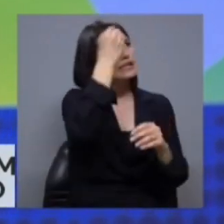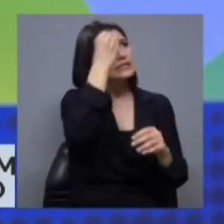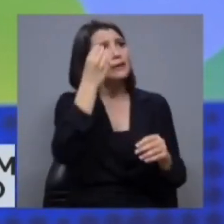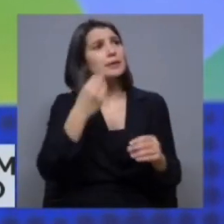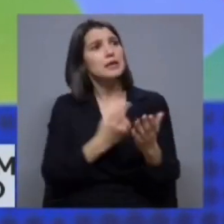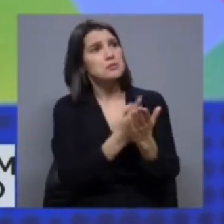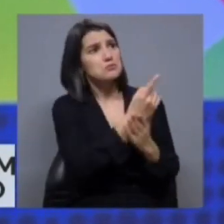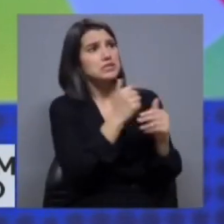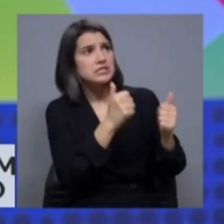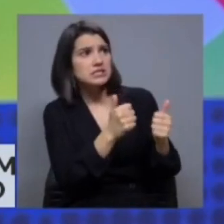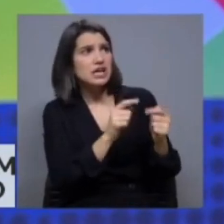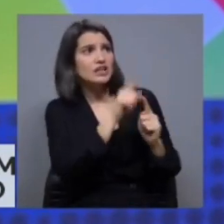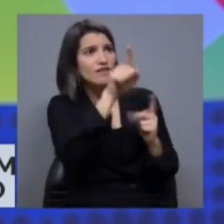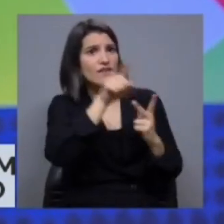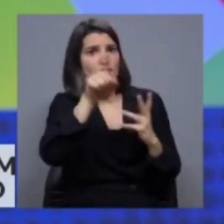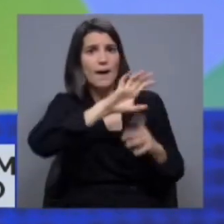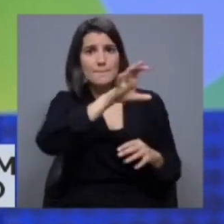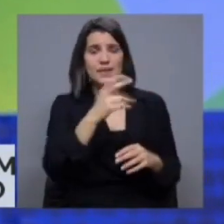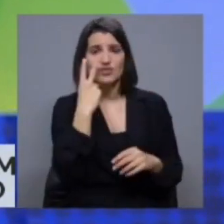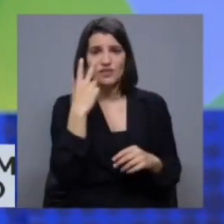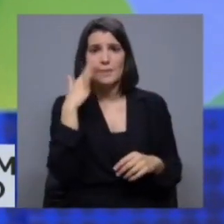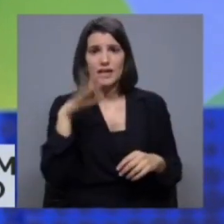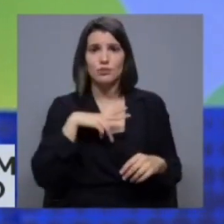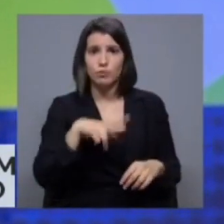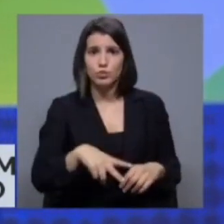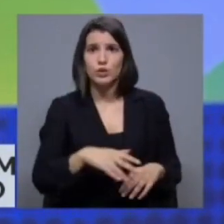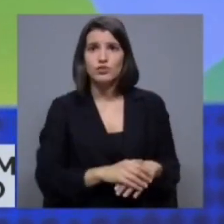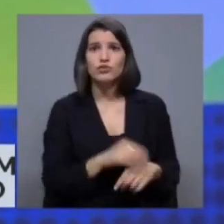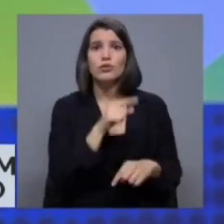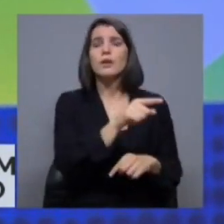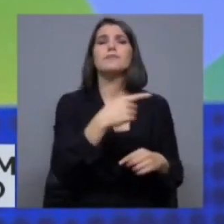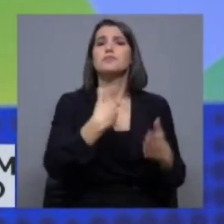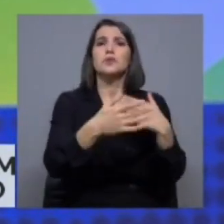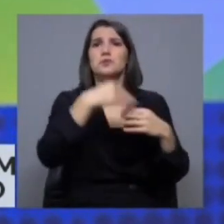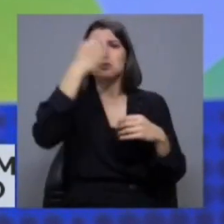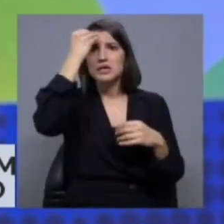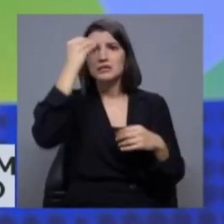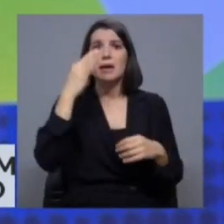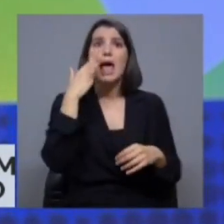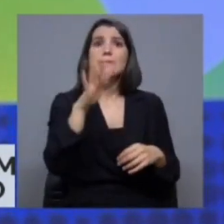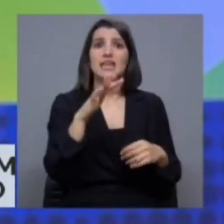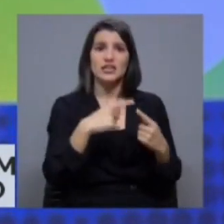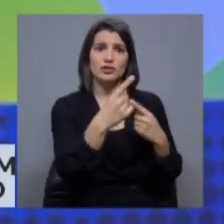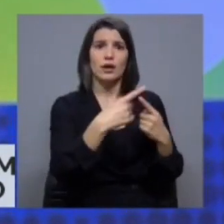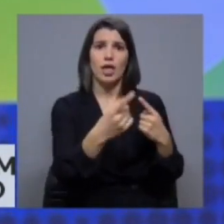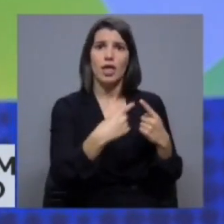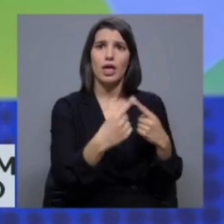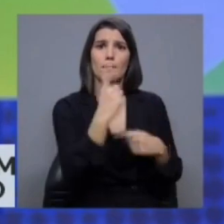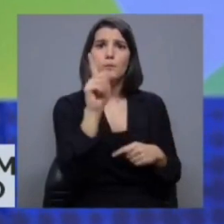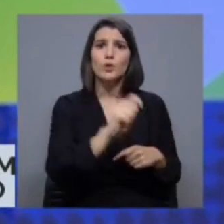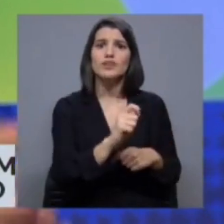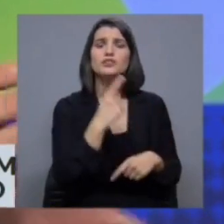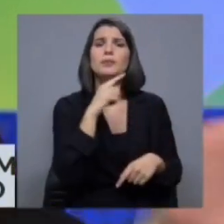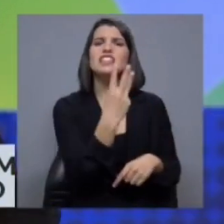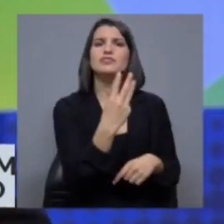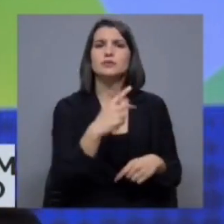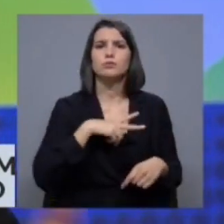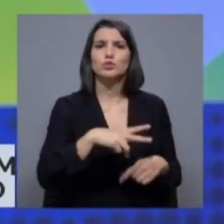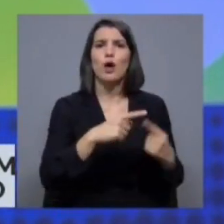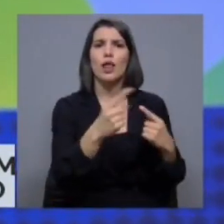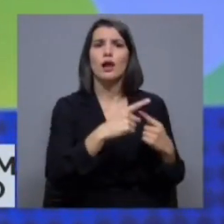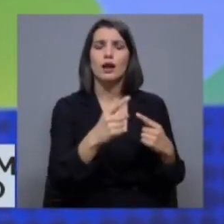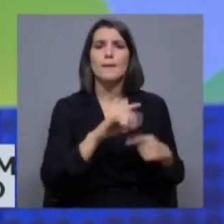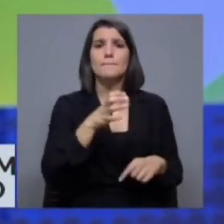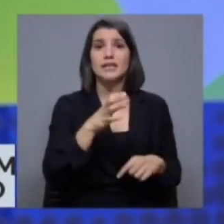saber se as rotas estão segurados para a diáspora ou não o pessoalmente em segurar ignora que a imigrantes que fazem viagem de três vezes por mês para Portugal e se forem